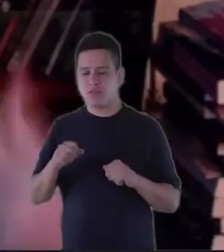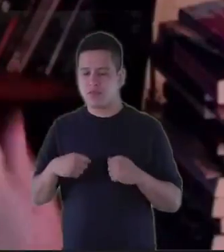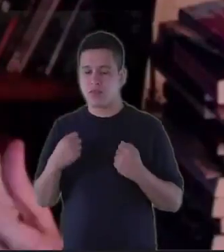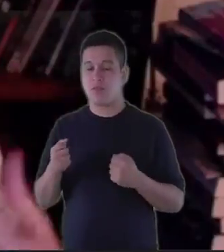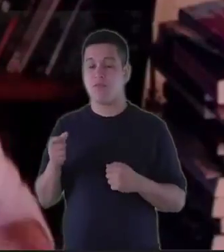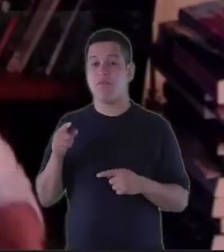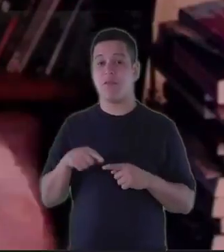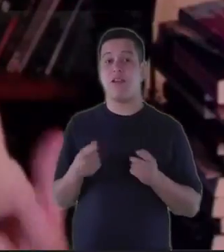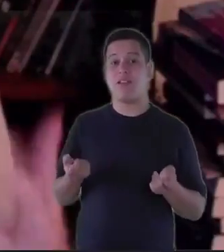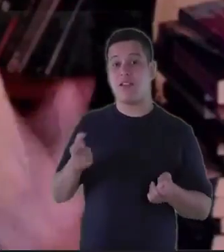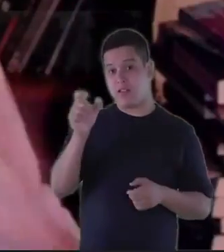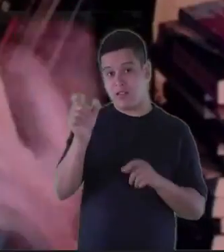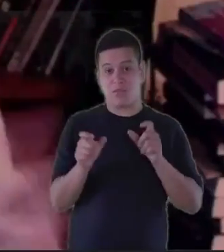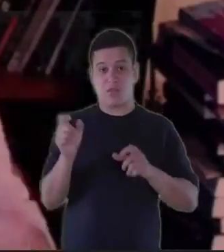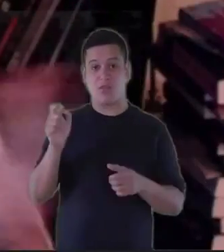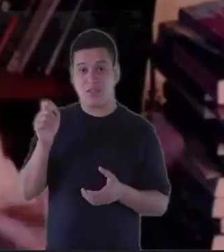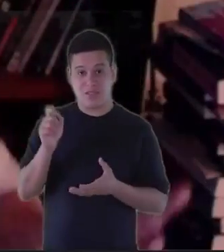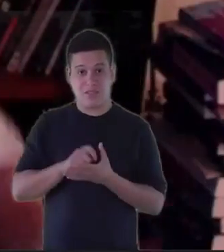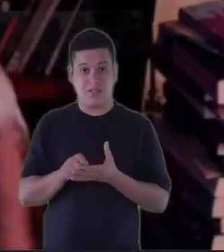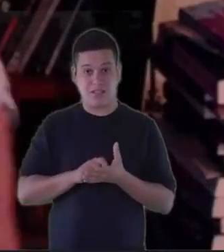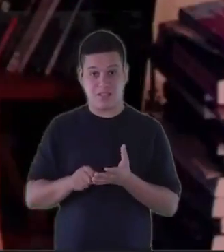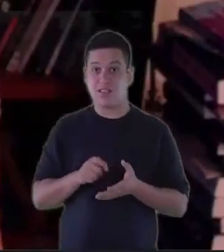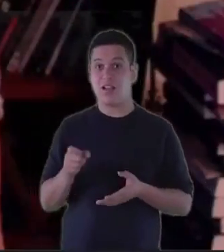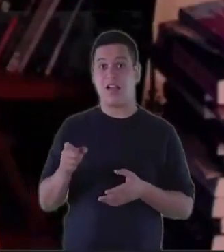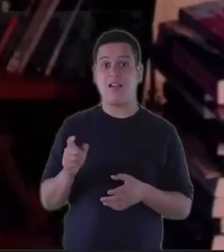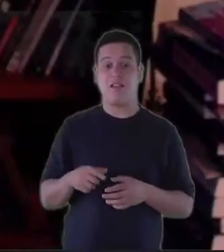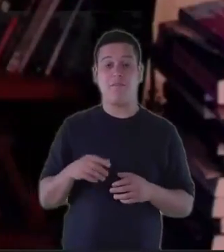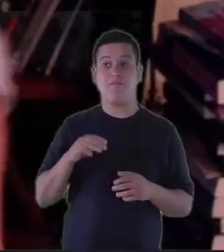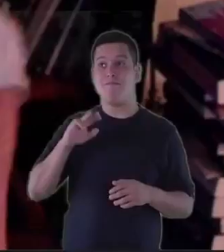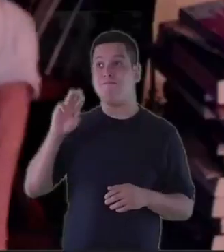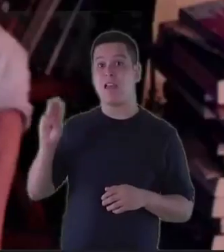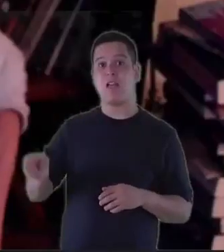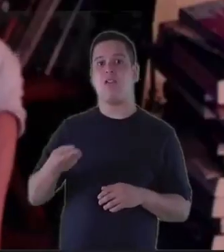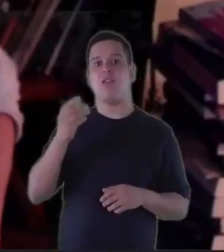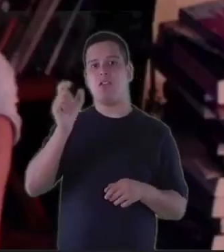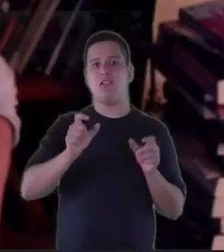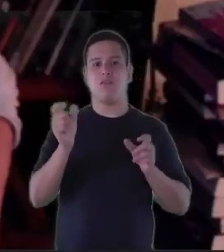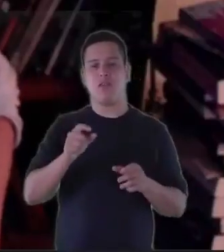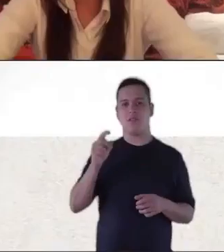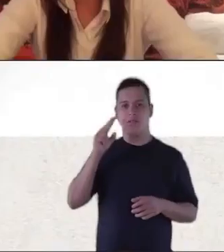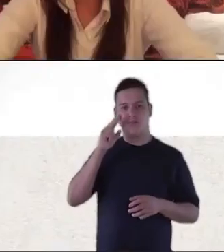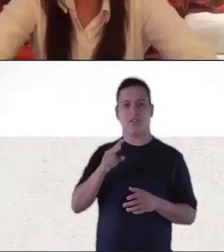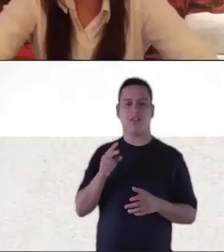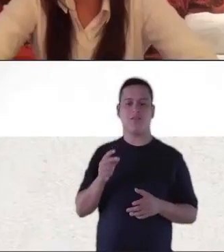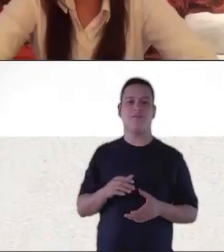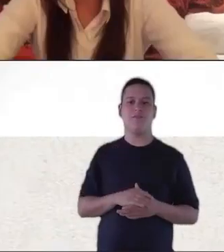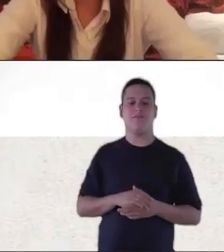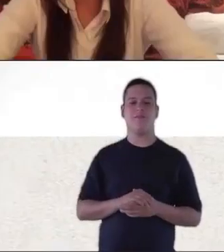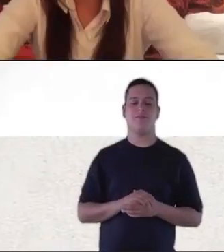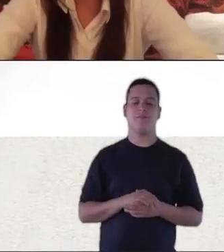são fruídos por milhões de pessoas. Então, eu acho isso muito legal.